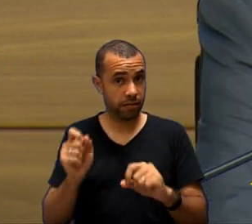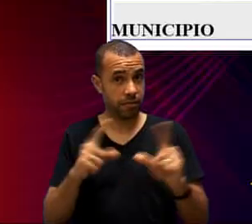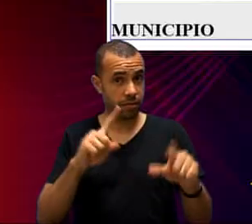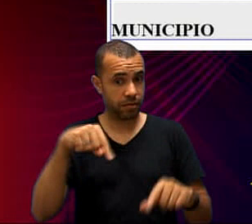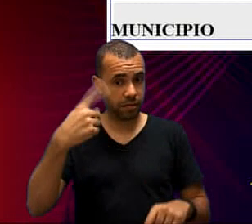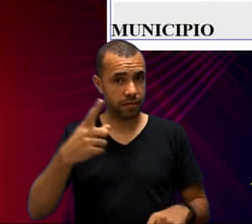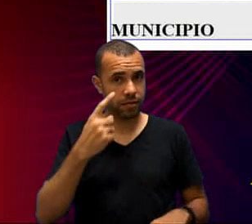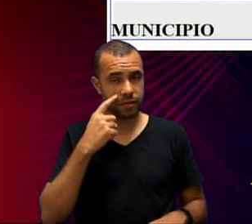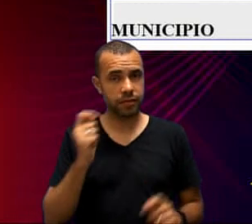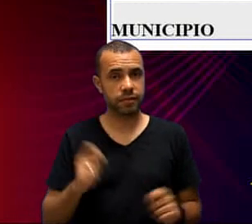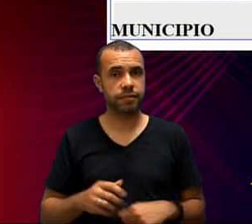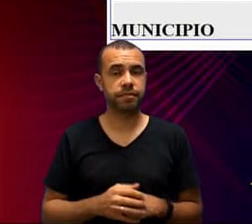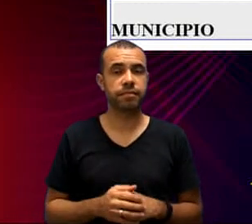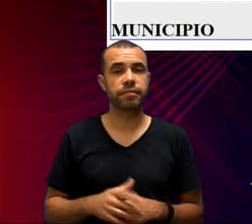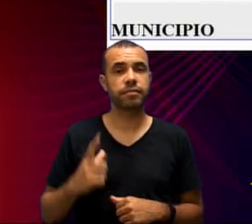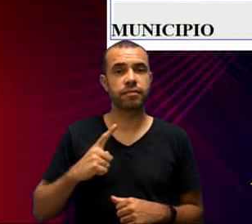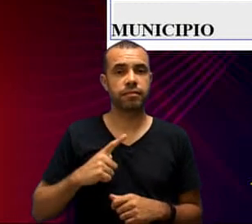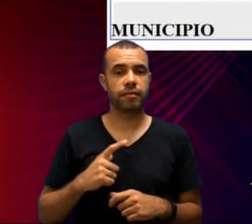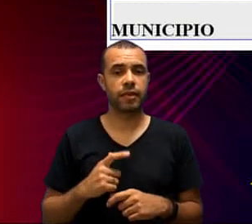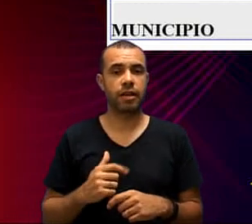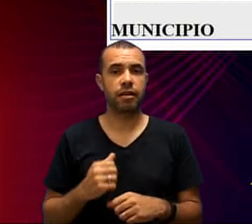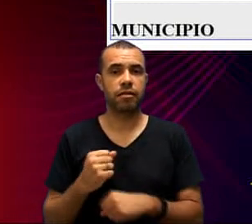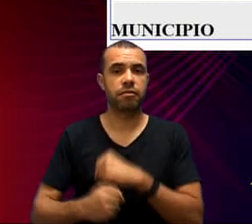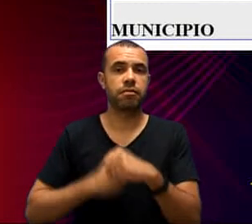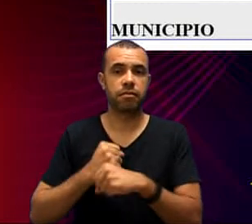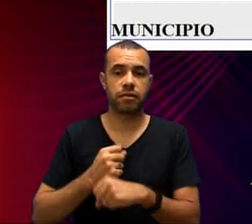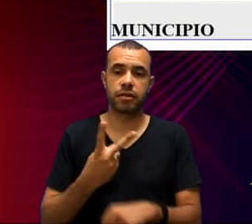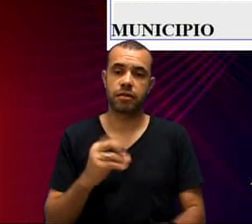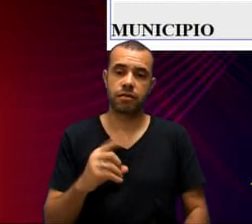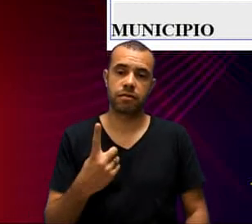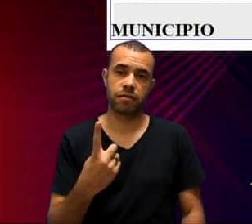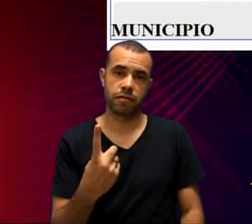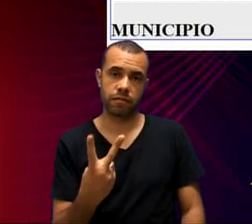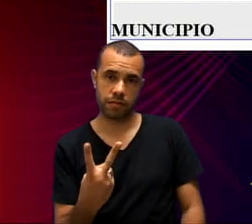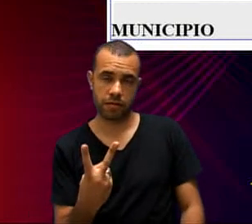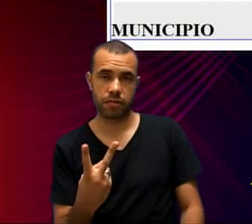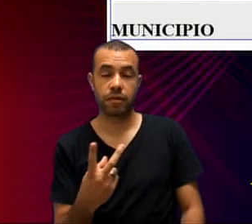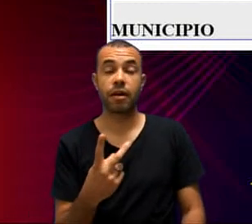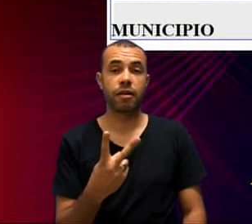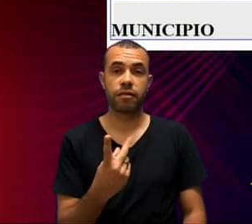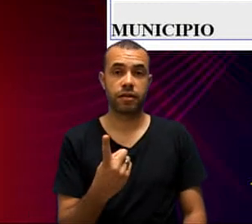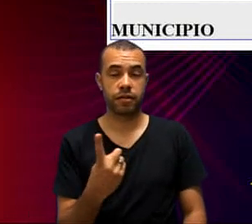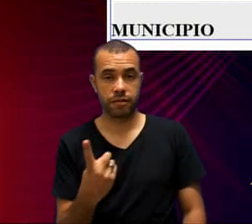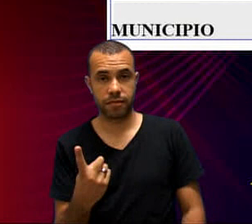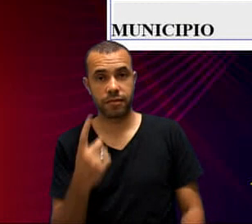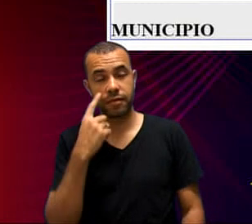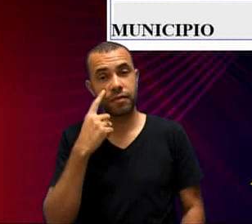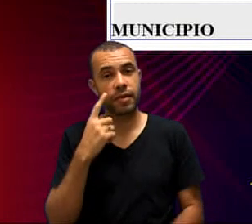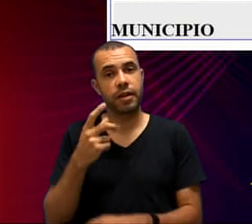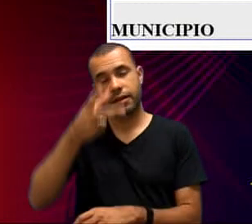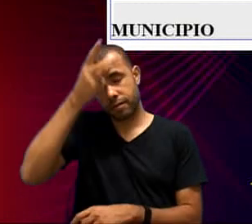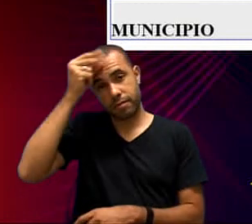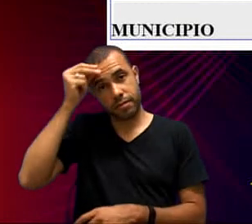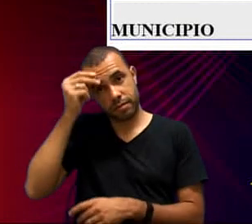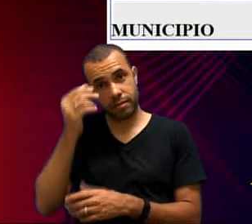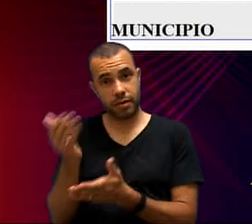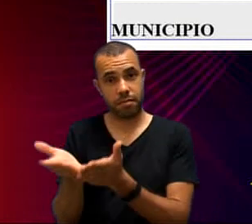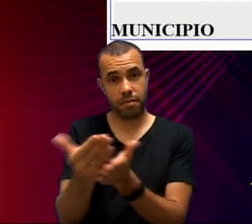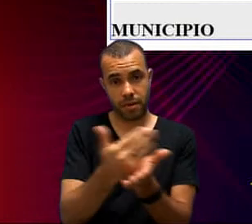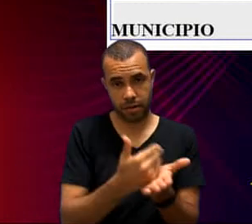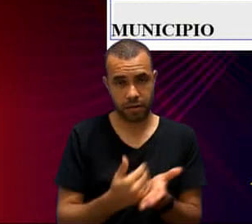a gente traz aqui a evolução da receita até 2021. A prefeitura arrecadou em